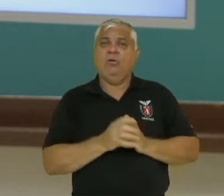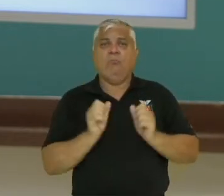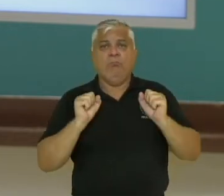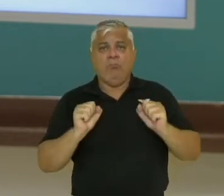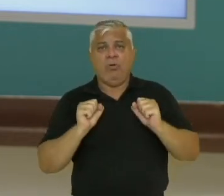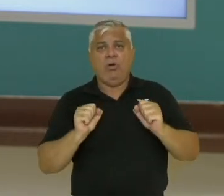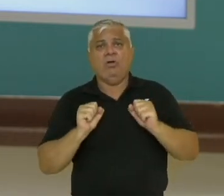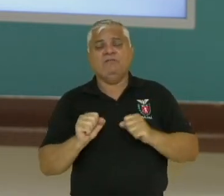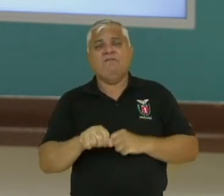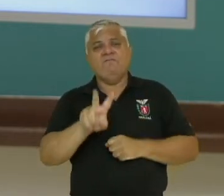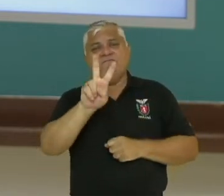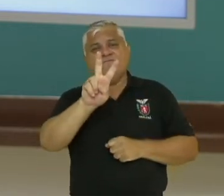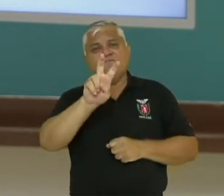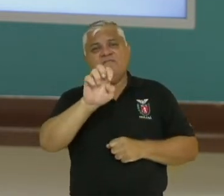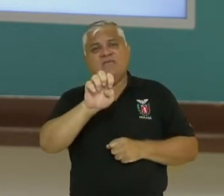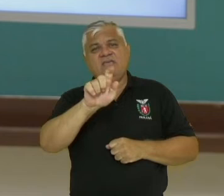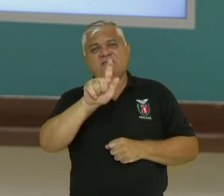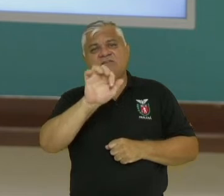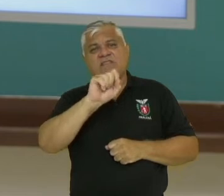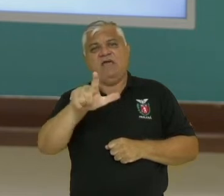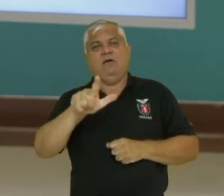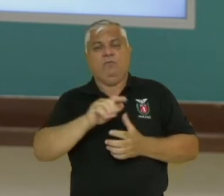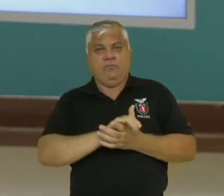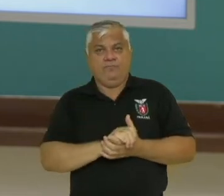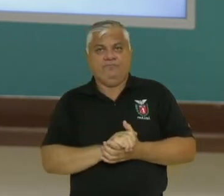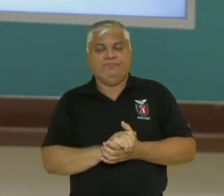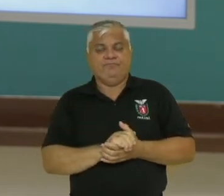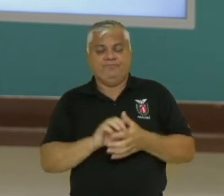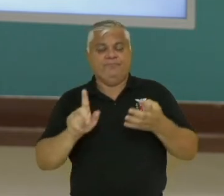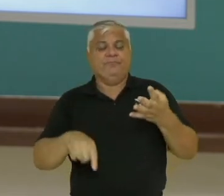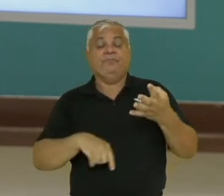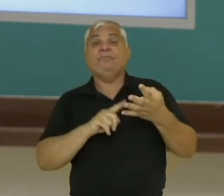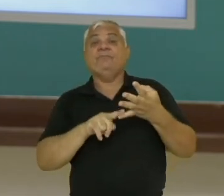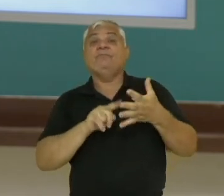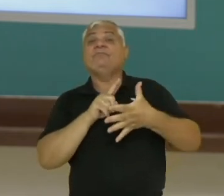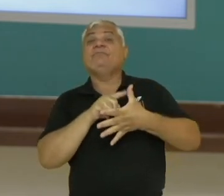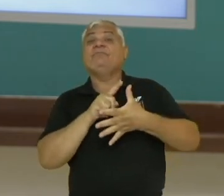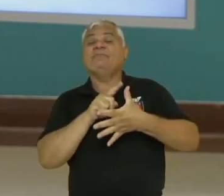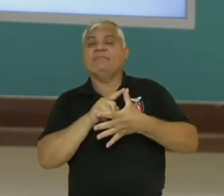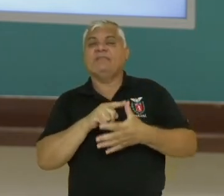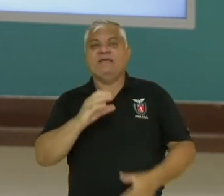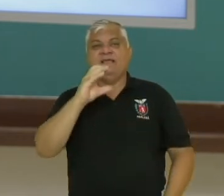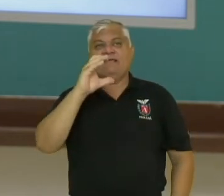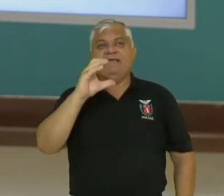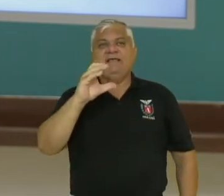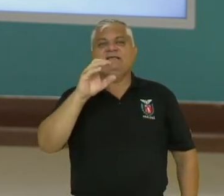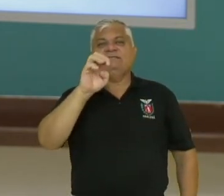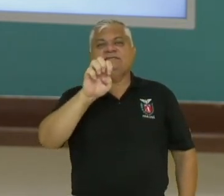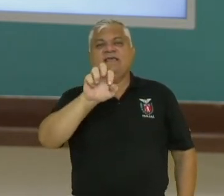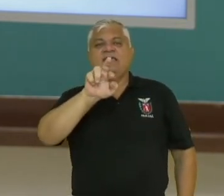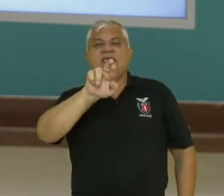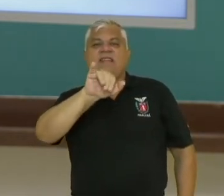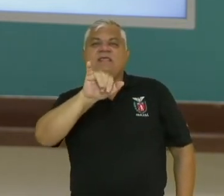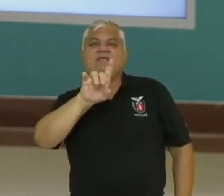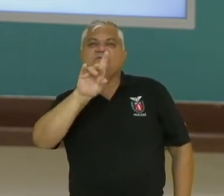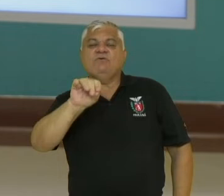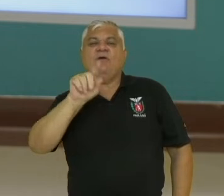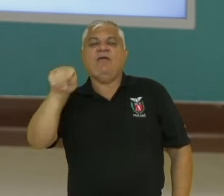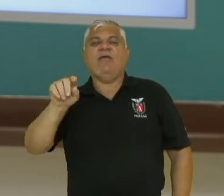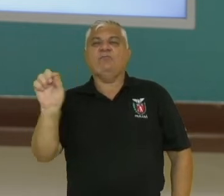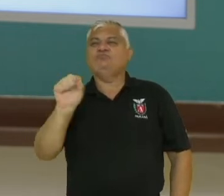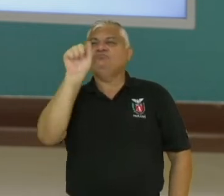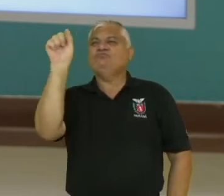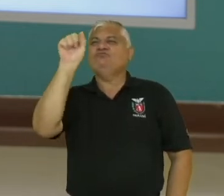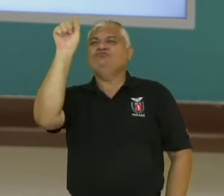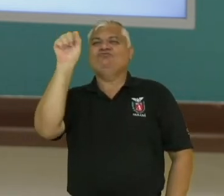quê? Vegetal. E nós temos um outro na classificação, os cerídeos, que é a cera produzida